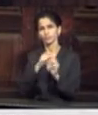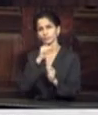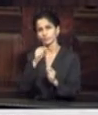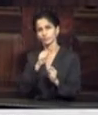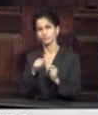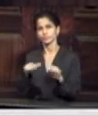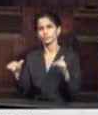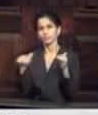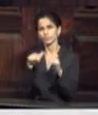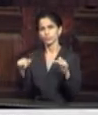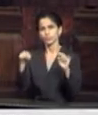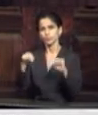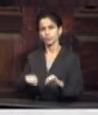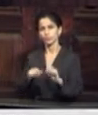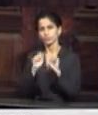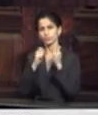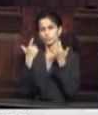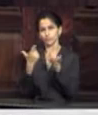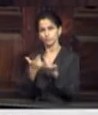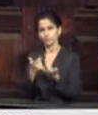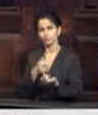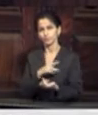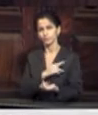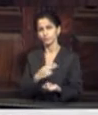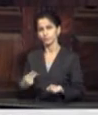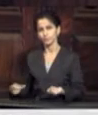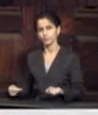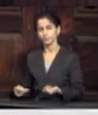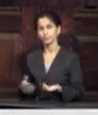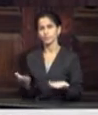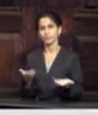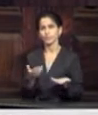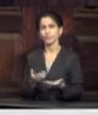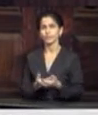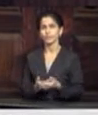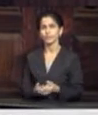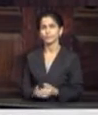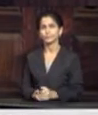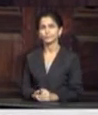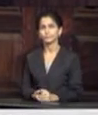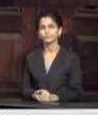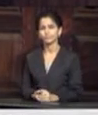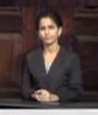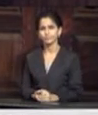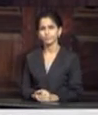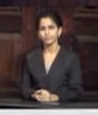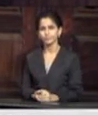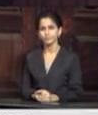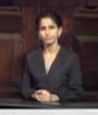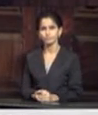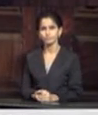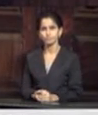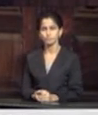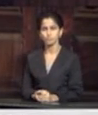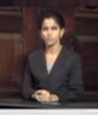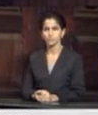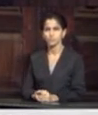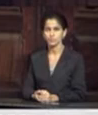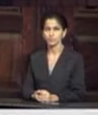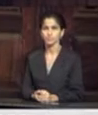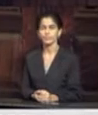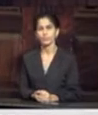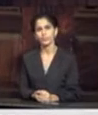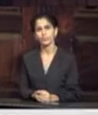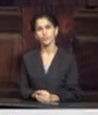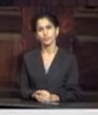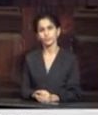trabalhadoras e trabalhadores aqui da Alerj. Senhor presidente, eu queria, antes de intervir em relação ao tema que